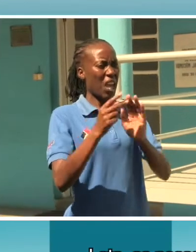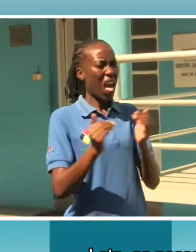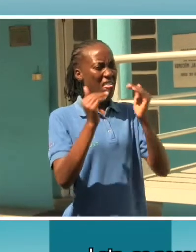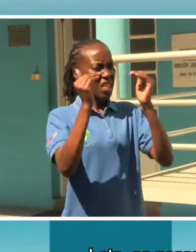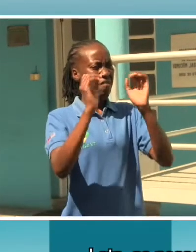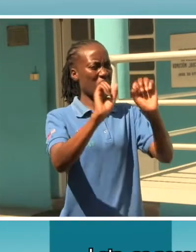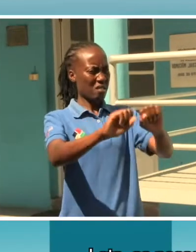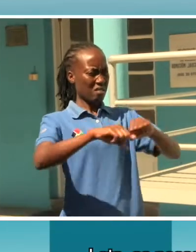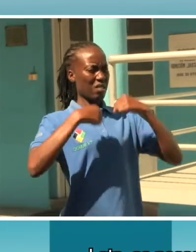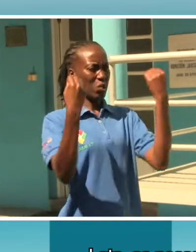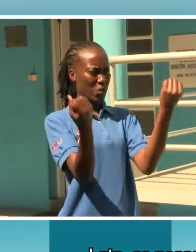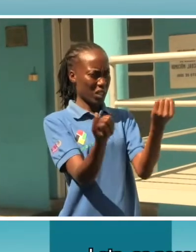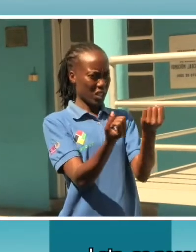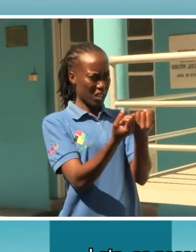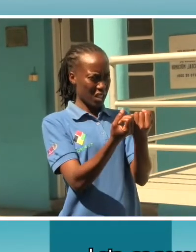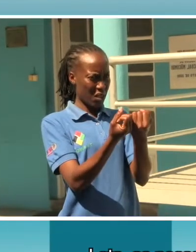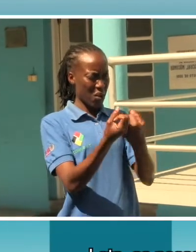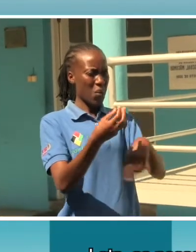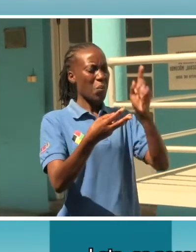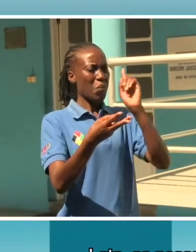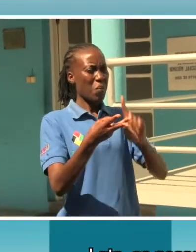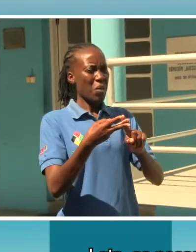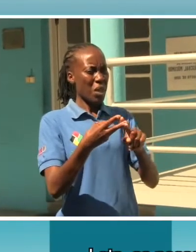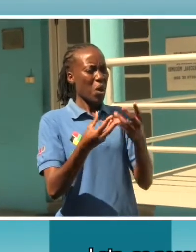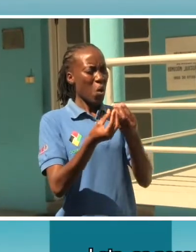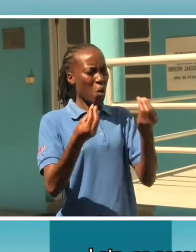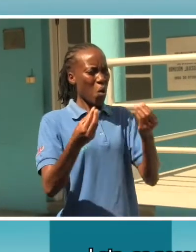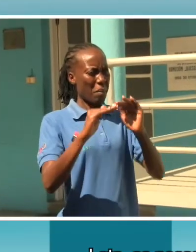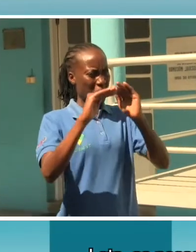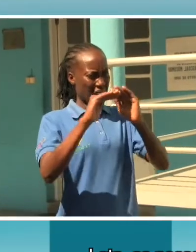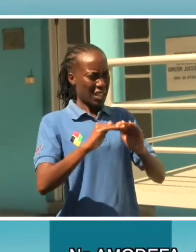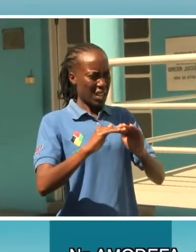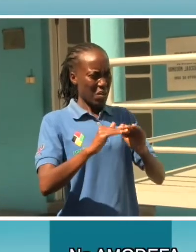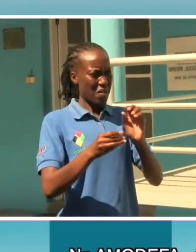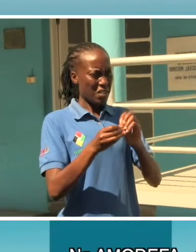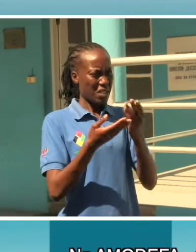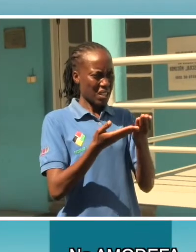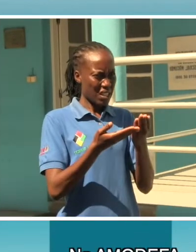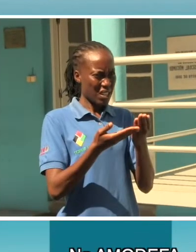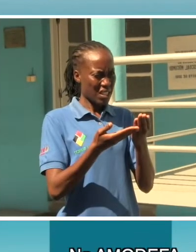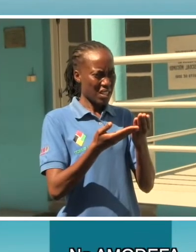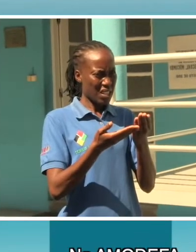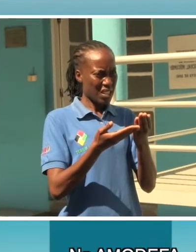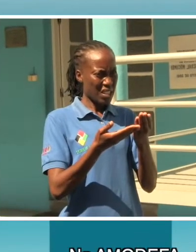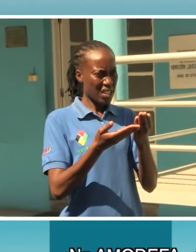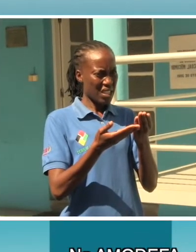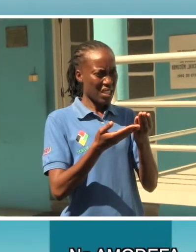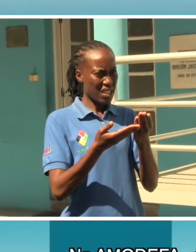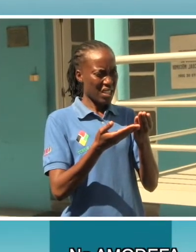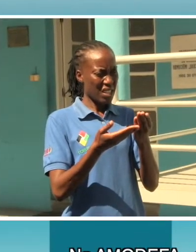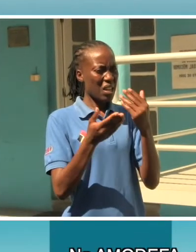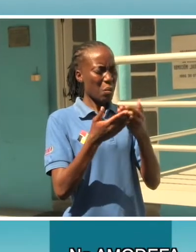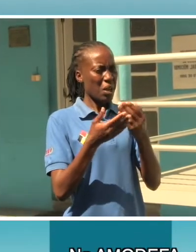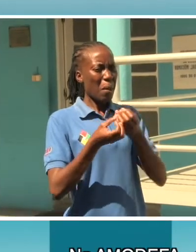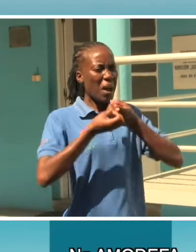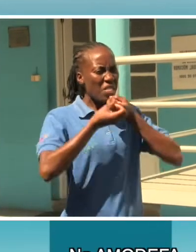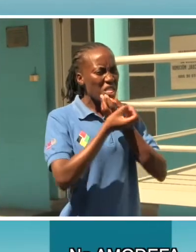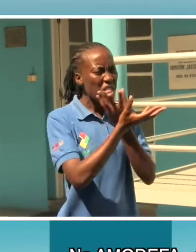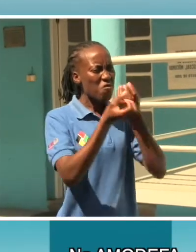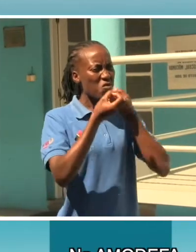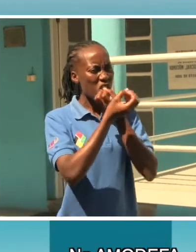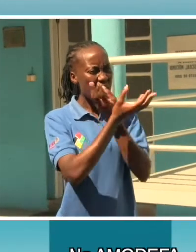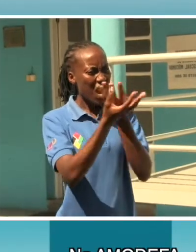têm enfrentado barreiras a nível das unidades sanitárias no país. Em relação à MUDEFA, como que têm trabalhado na área